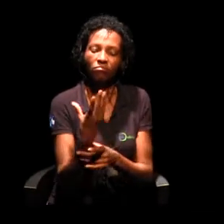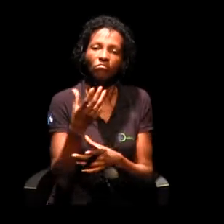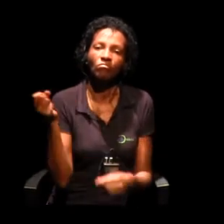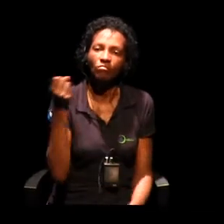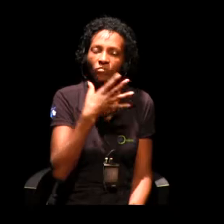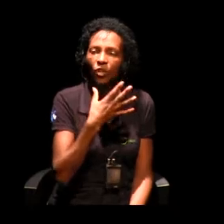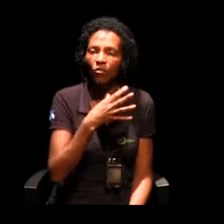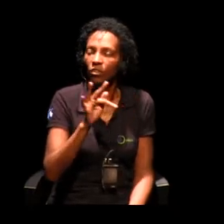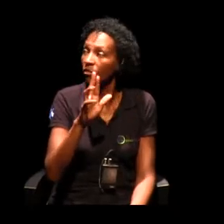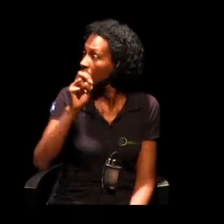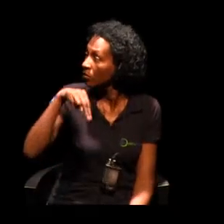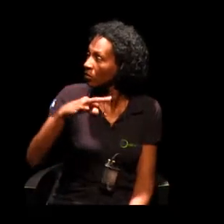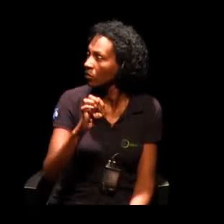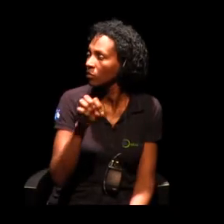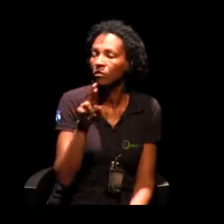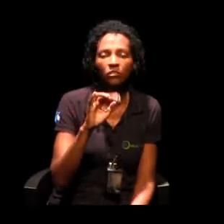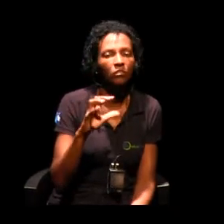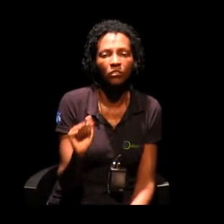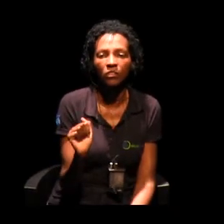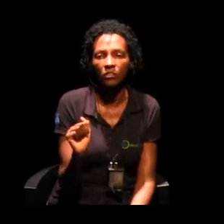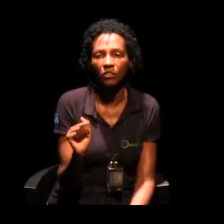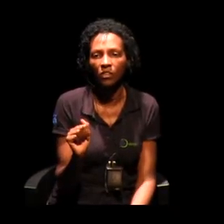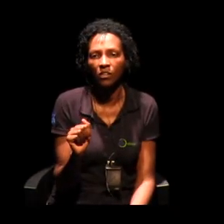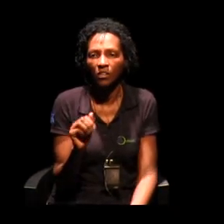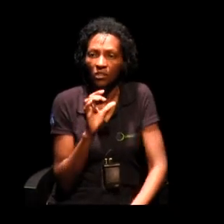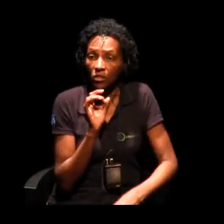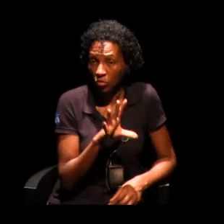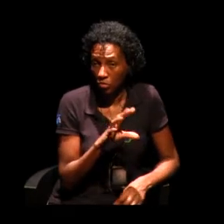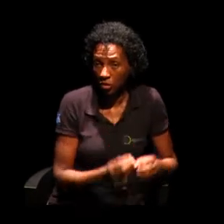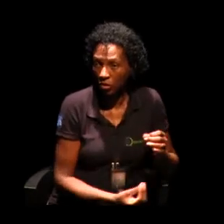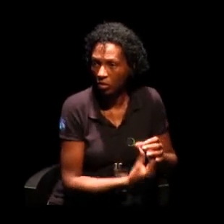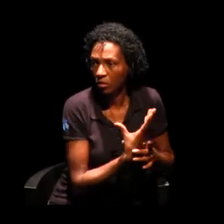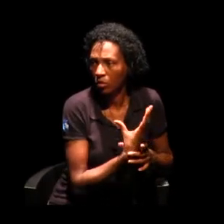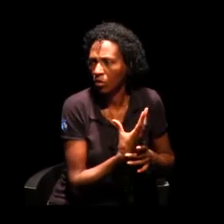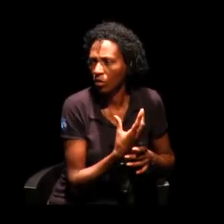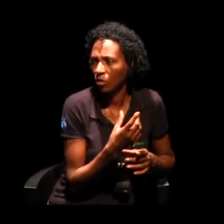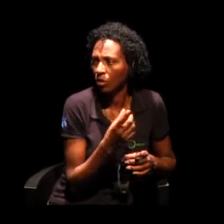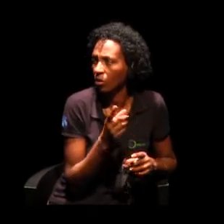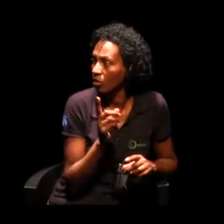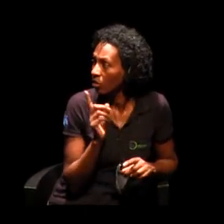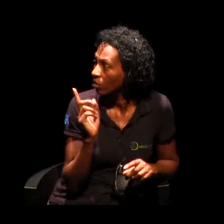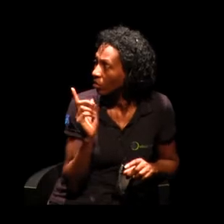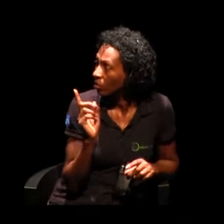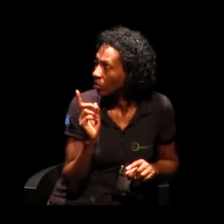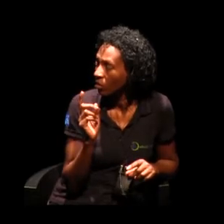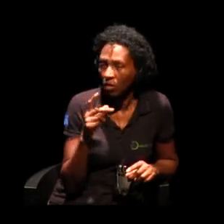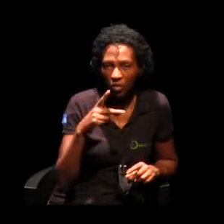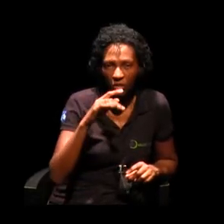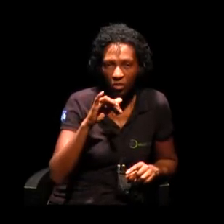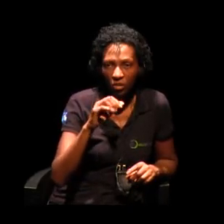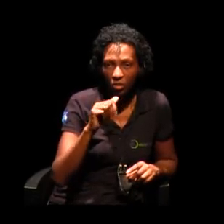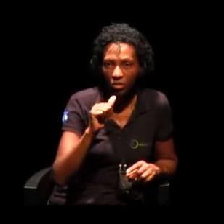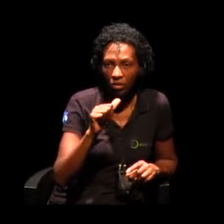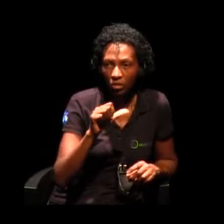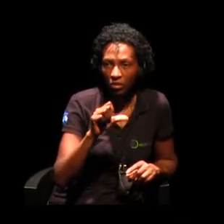E foram criados essas fronteiras físicas. Ele não somente criou essas